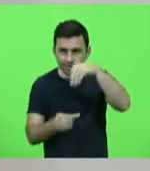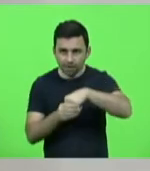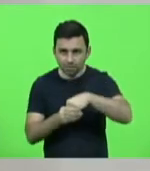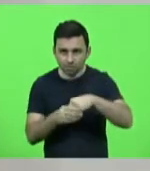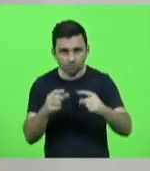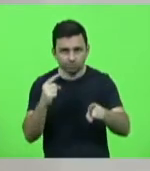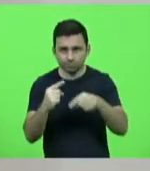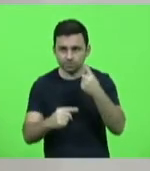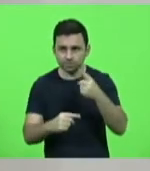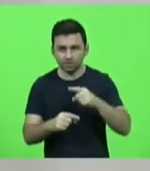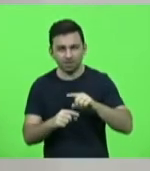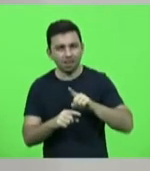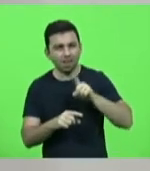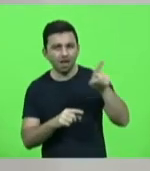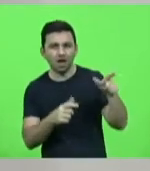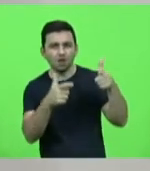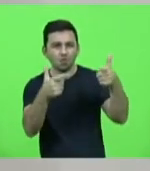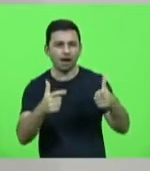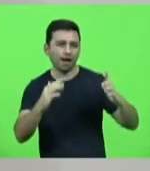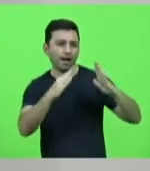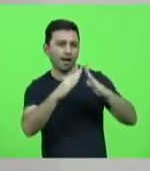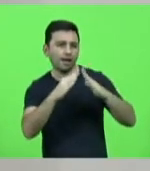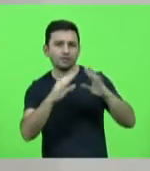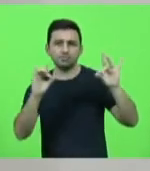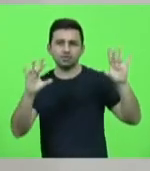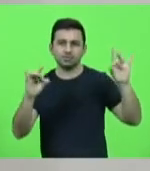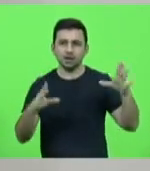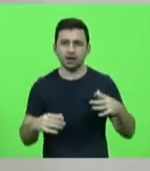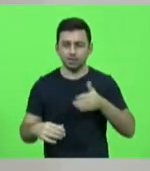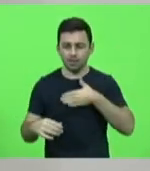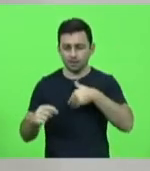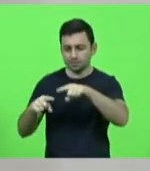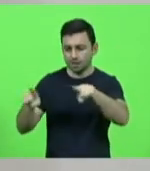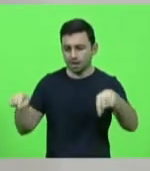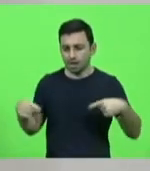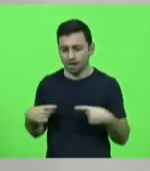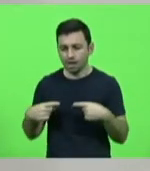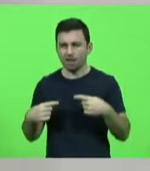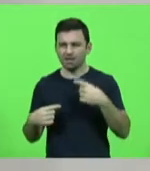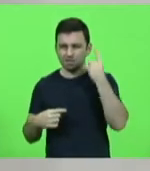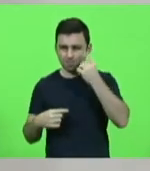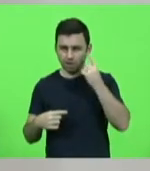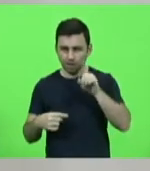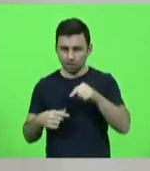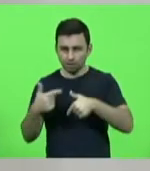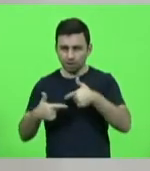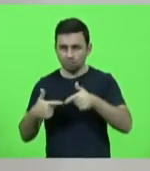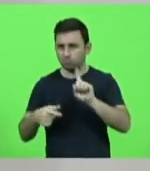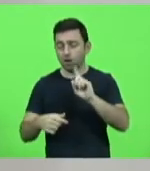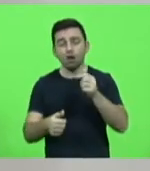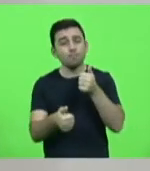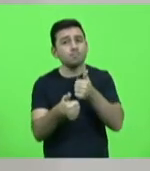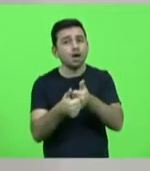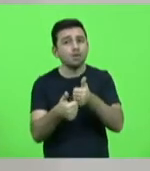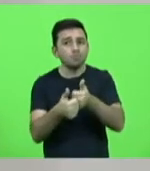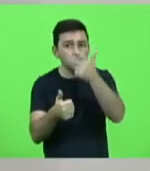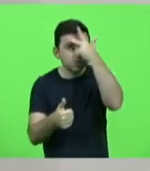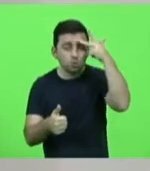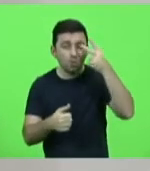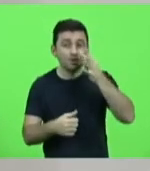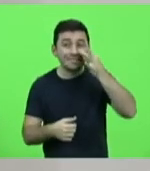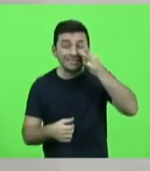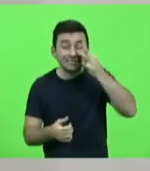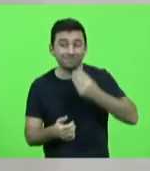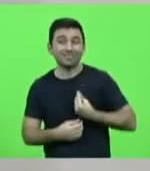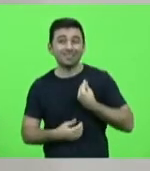Não é nos palácios, nas nossas salas com ar-condicionado. É estando perto das pessoas, na vida real